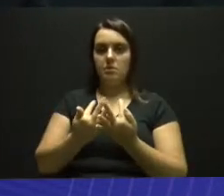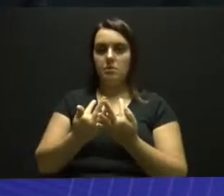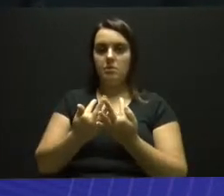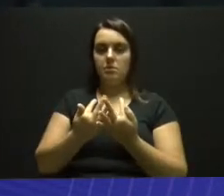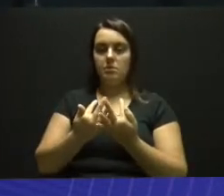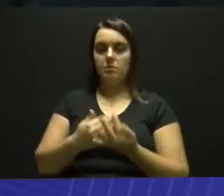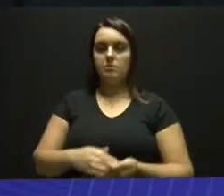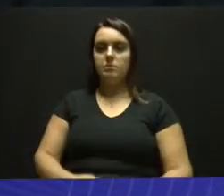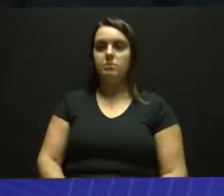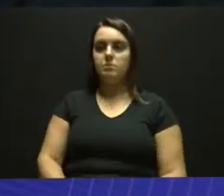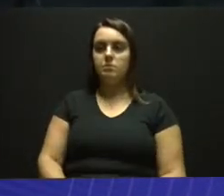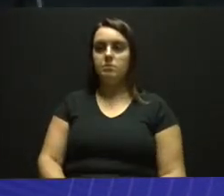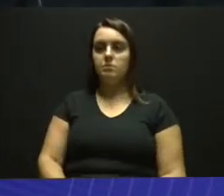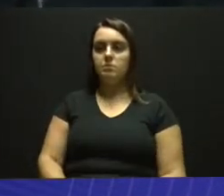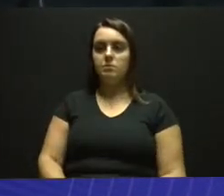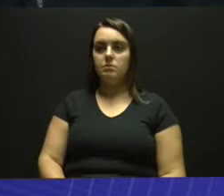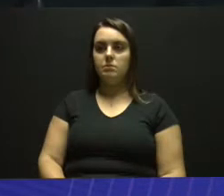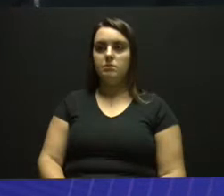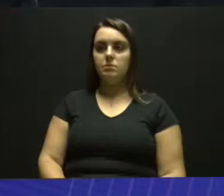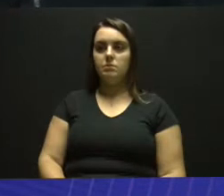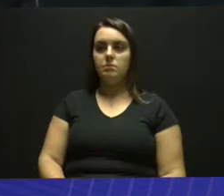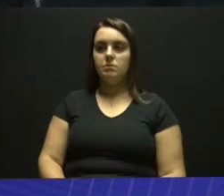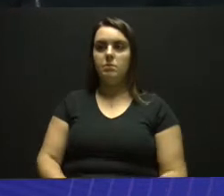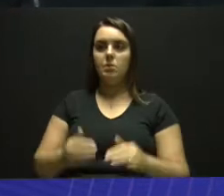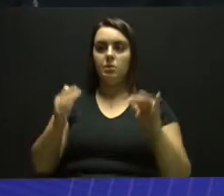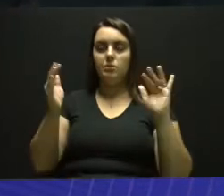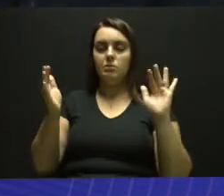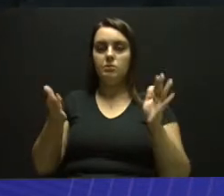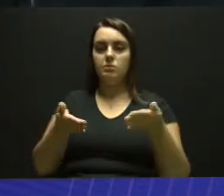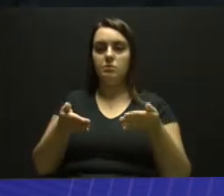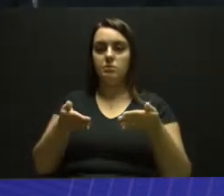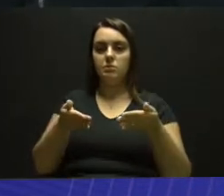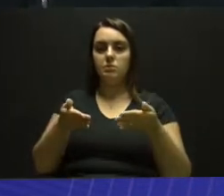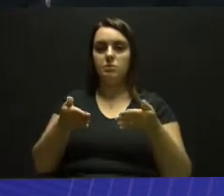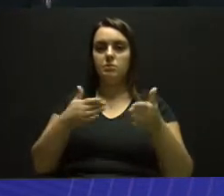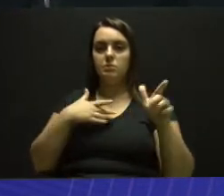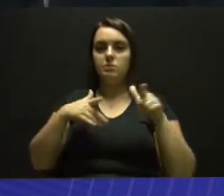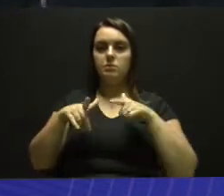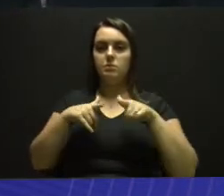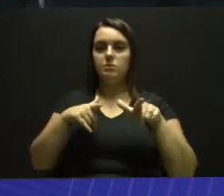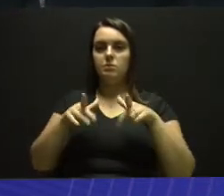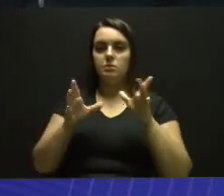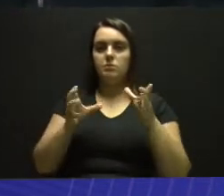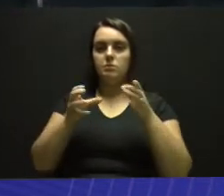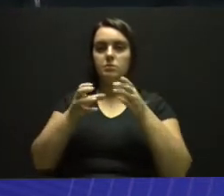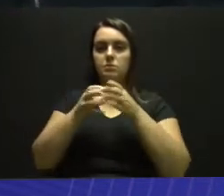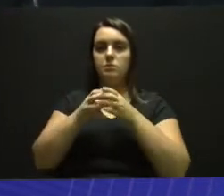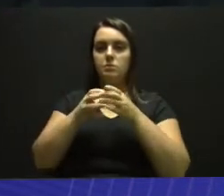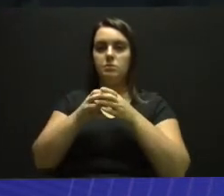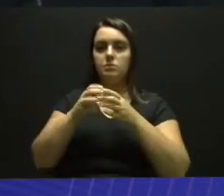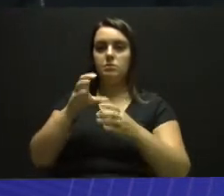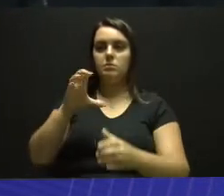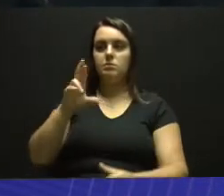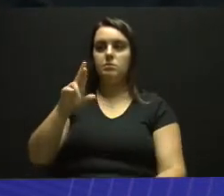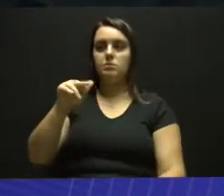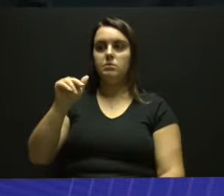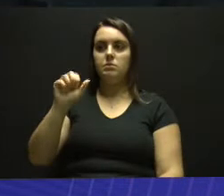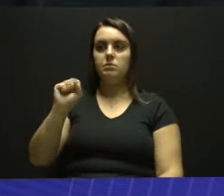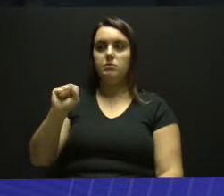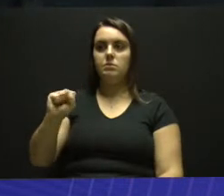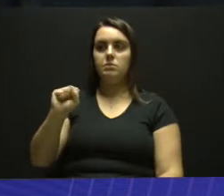e hoje atua no encontro as condições de cargo comissionado no crase nassim na